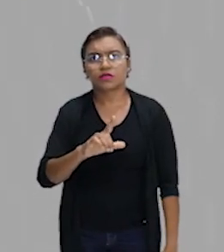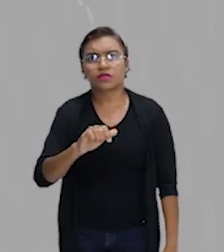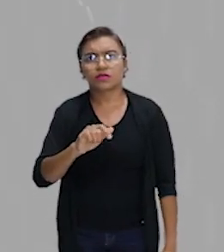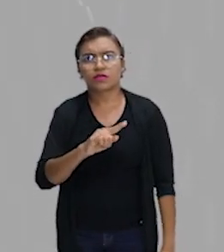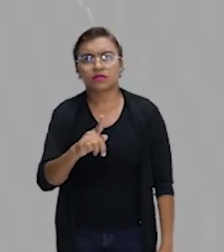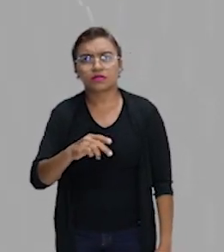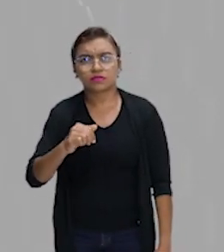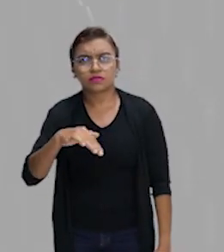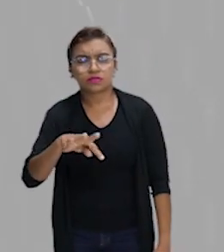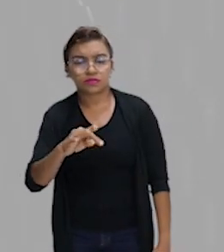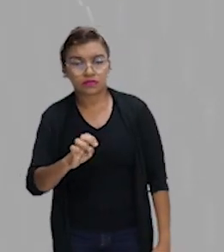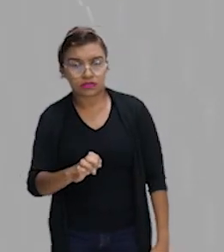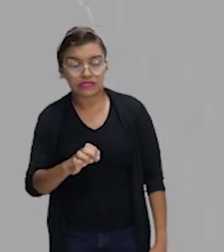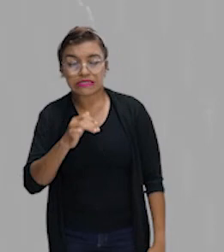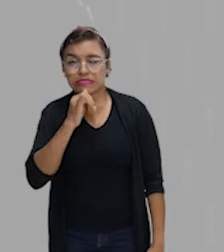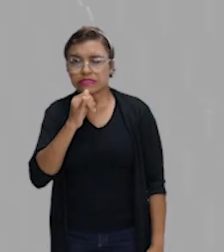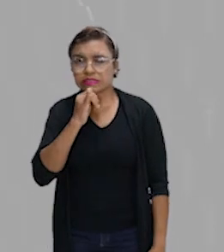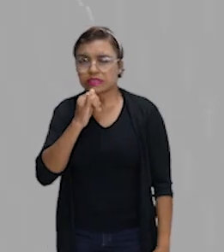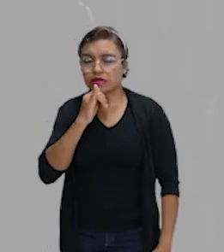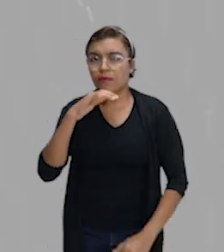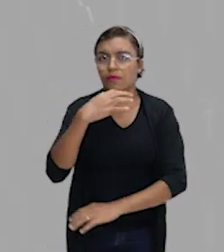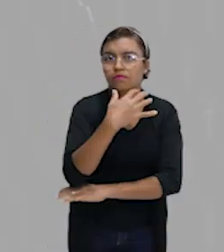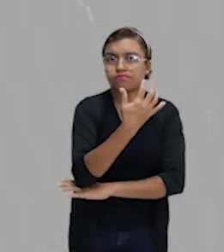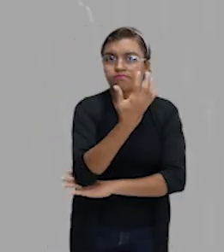As plantas elas precisam